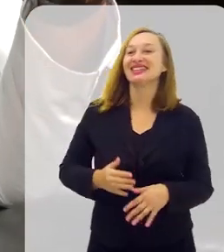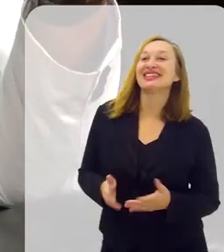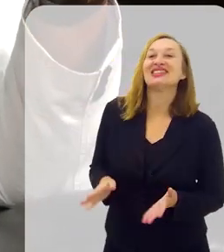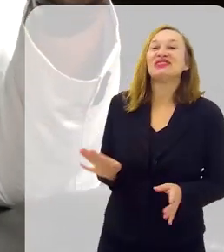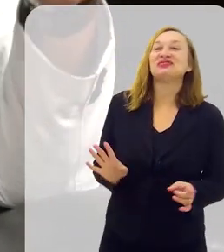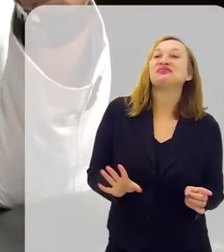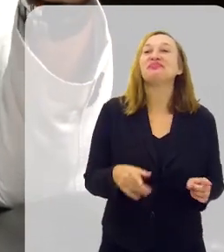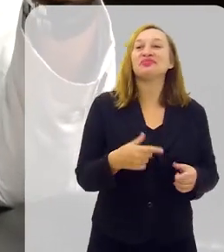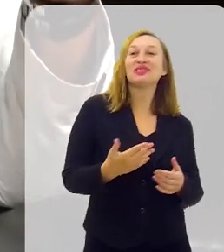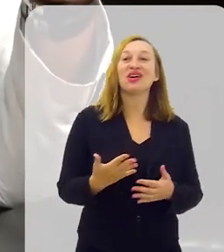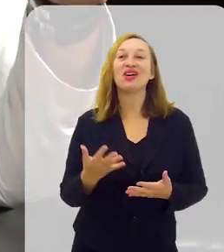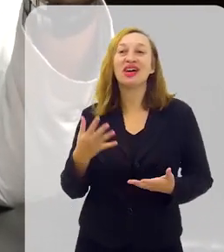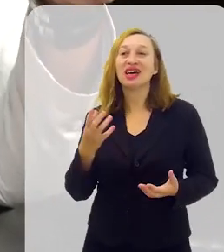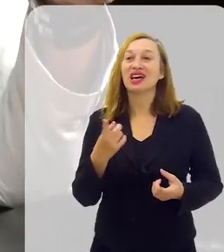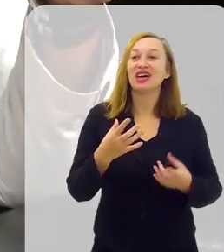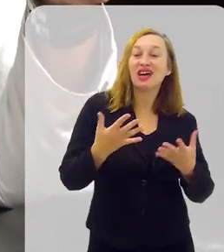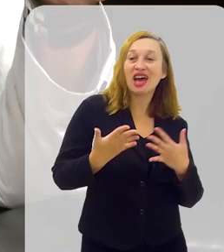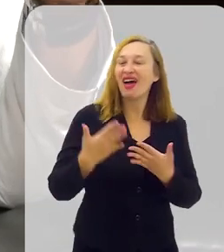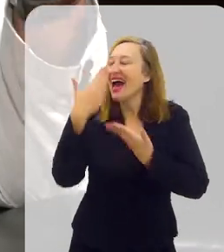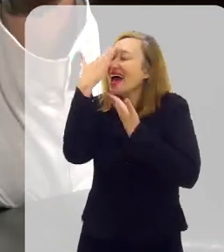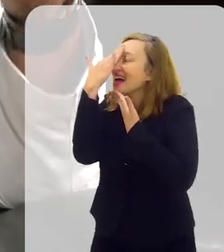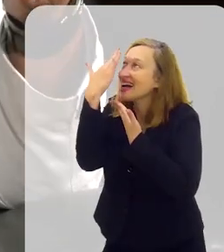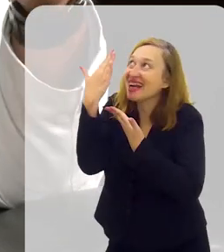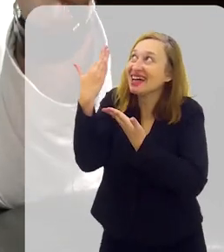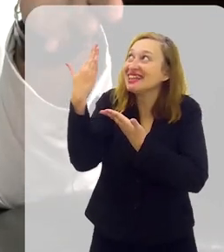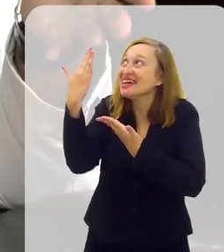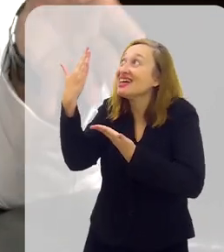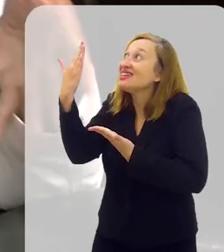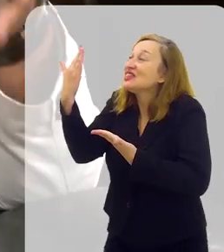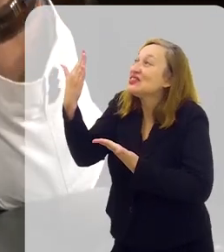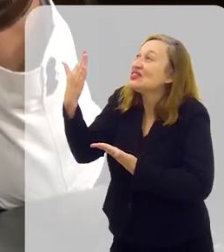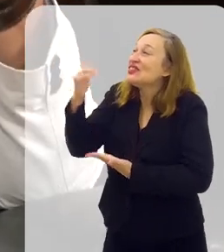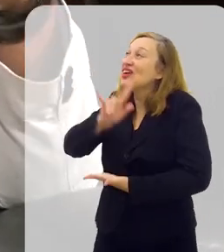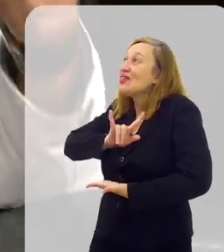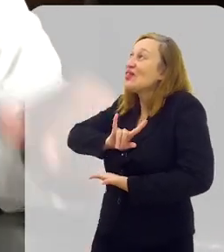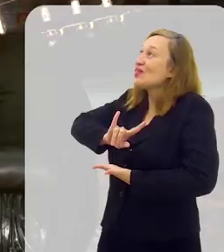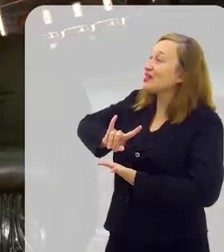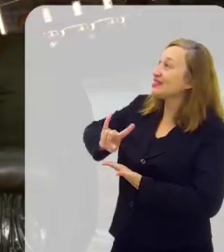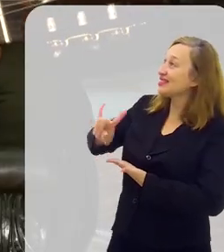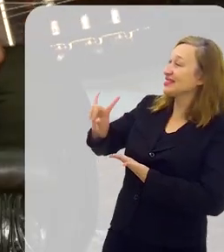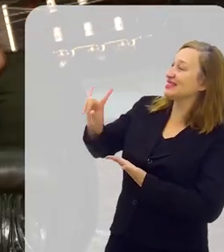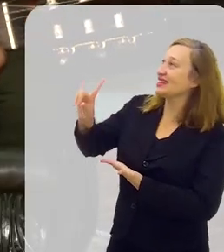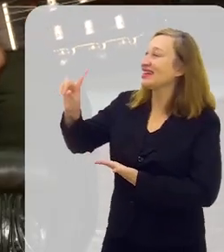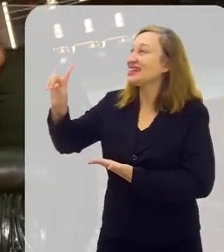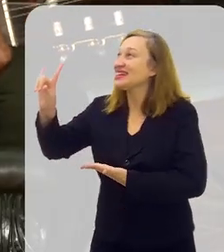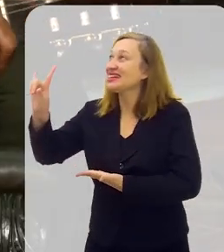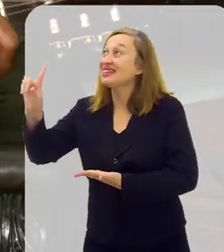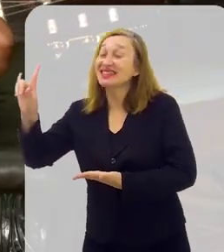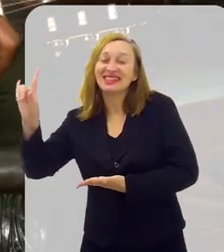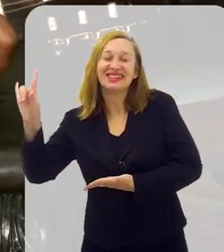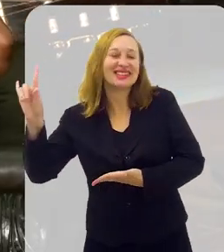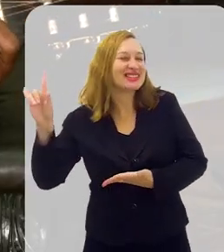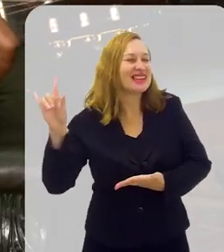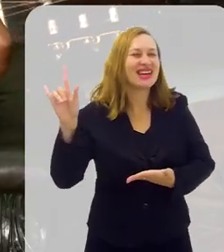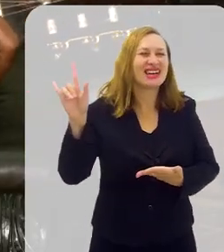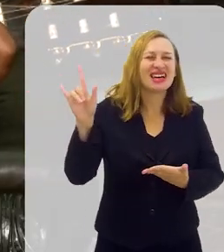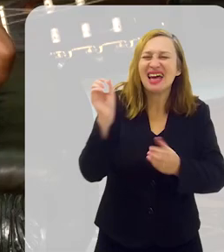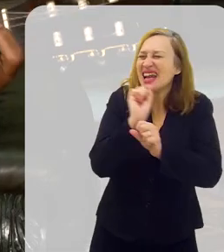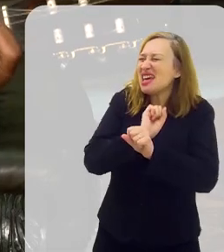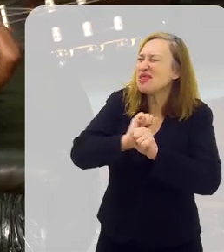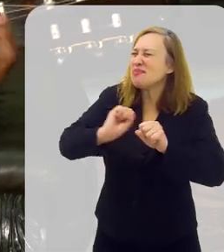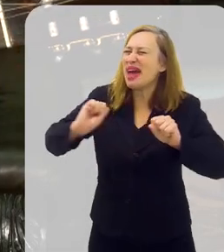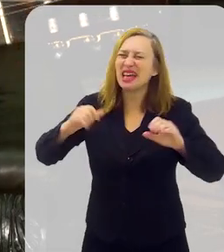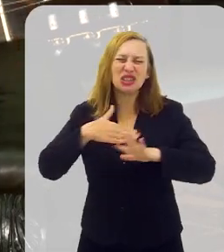todo o Brasil. Mais um pouquinho, será mais um pouquinho. Ele. Tá bonito demais! Bom demais a peça. Eu